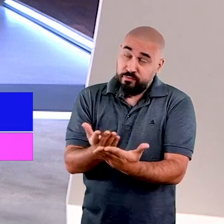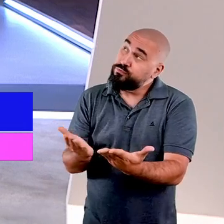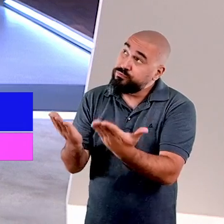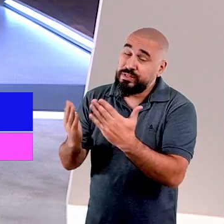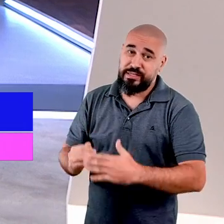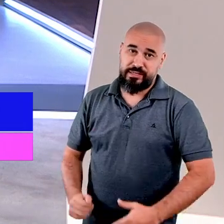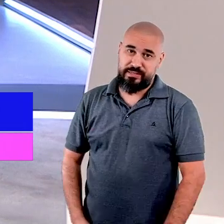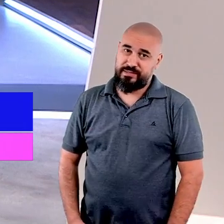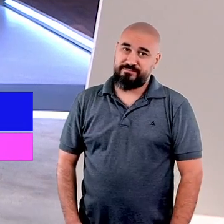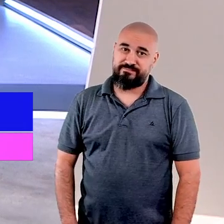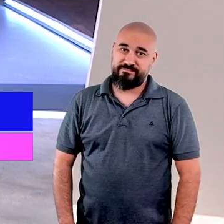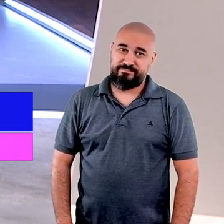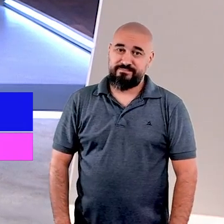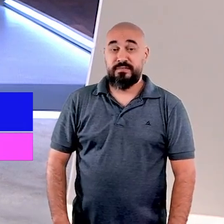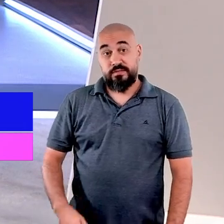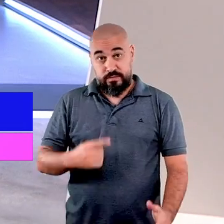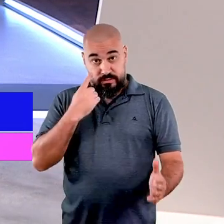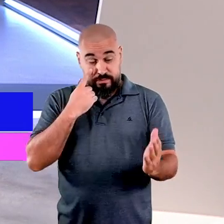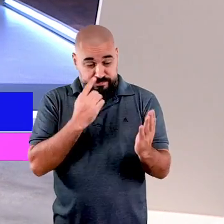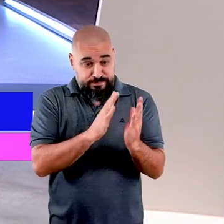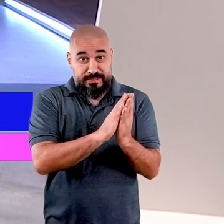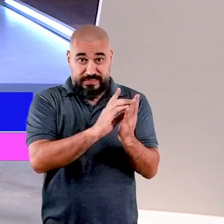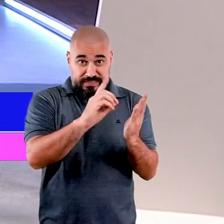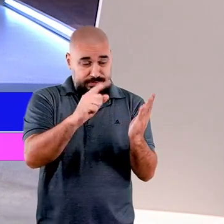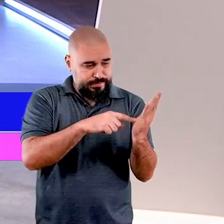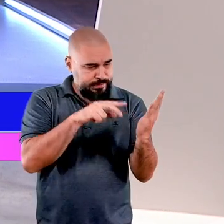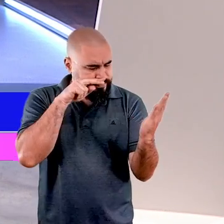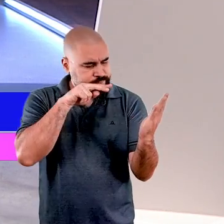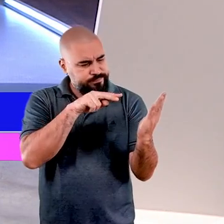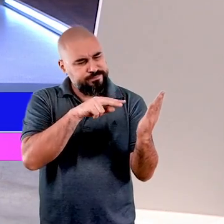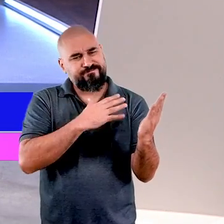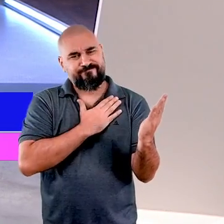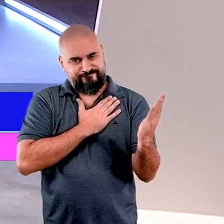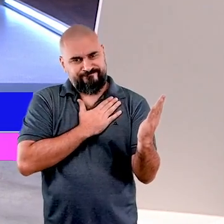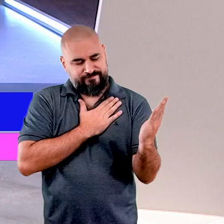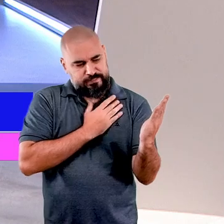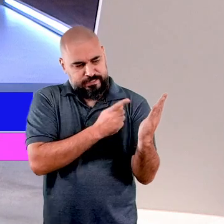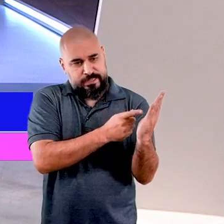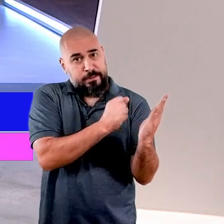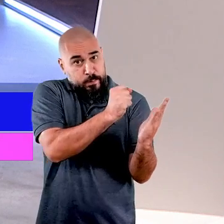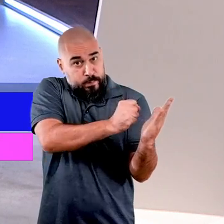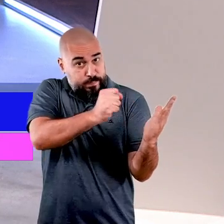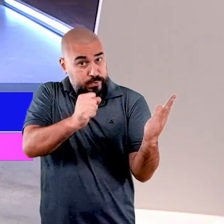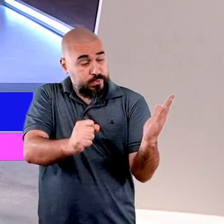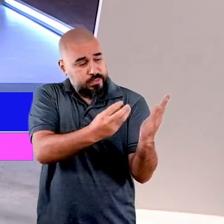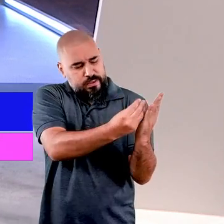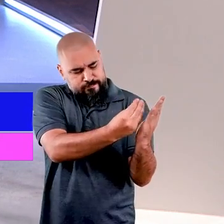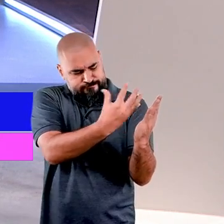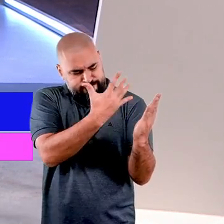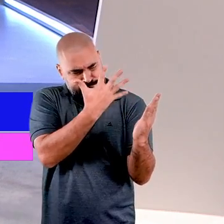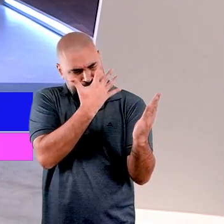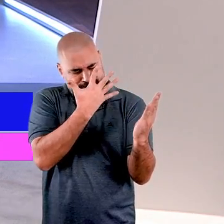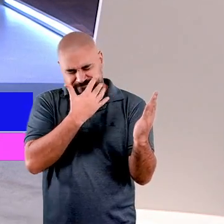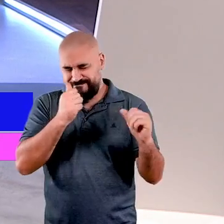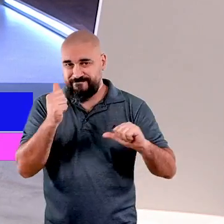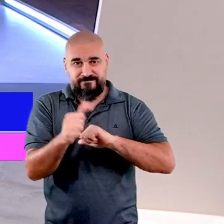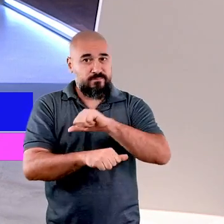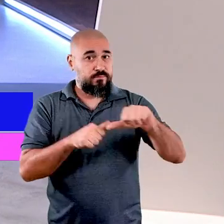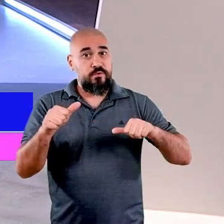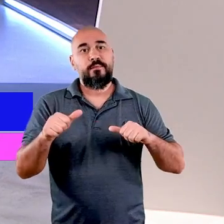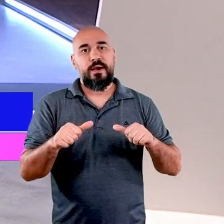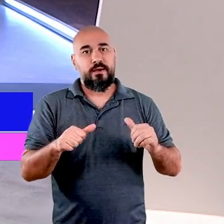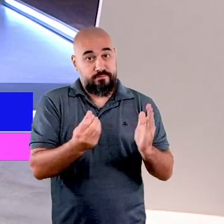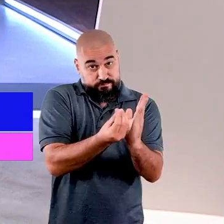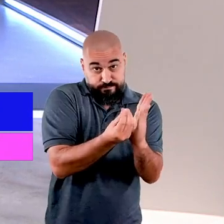com todo carinho para a palavra de Deus, porque ela tem poder para transformar você no estado que você está